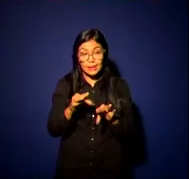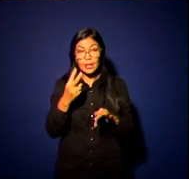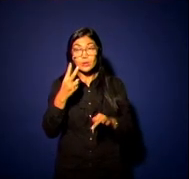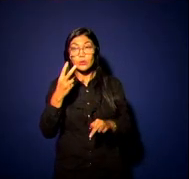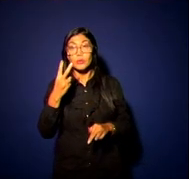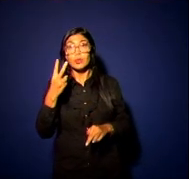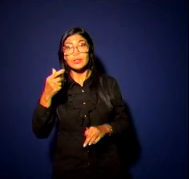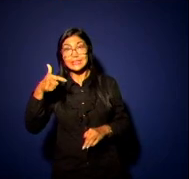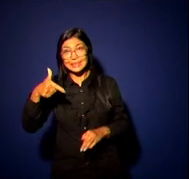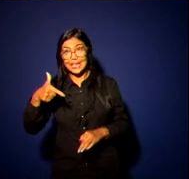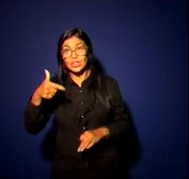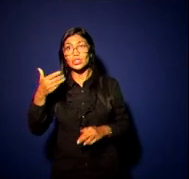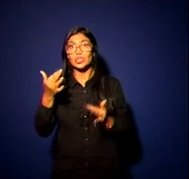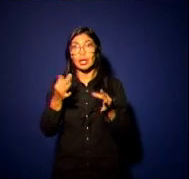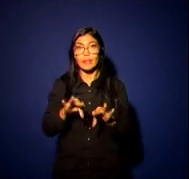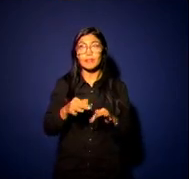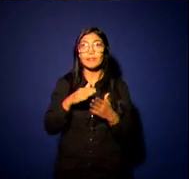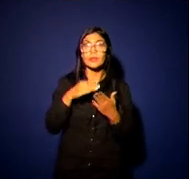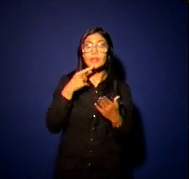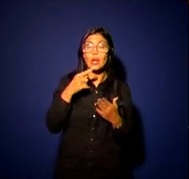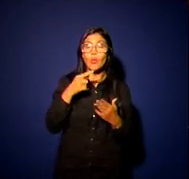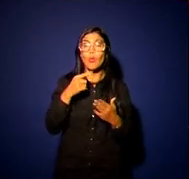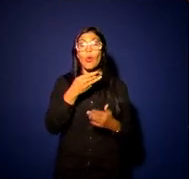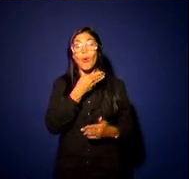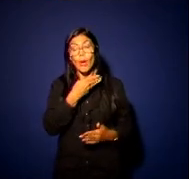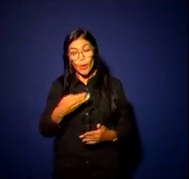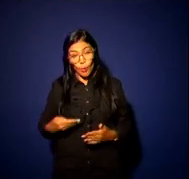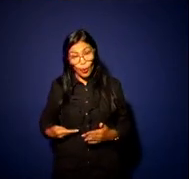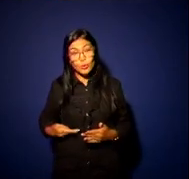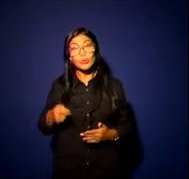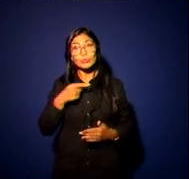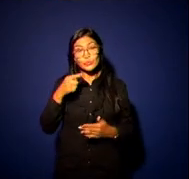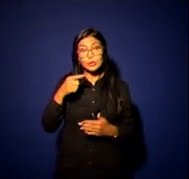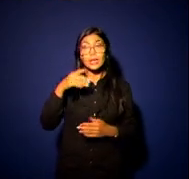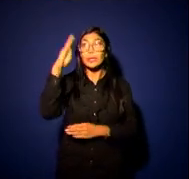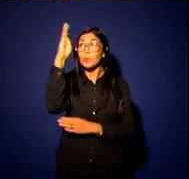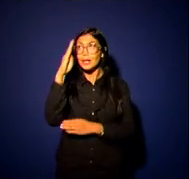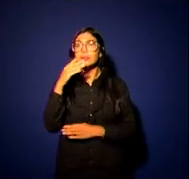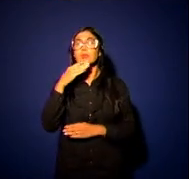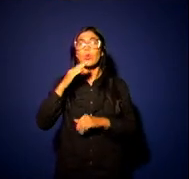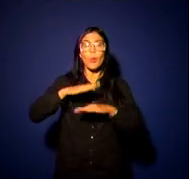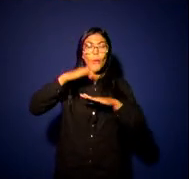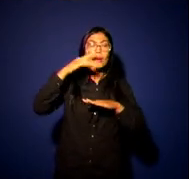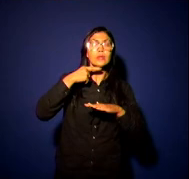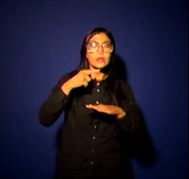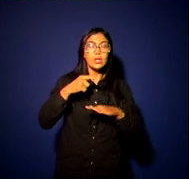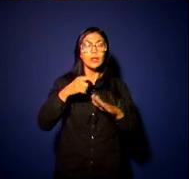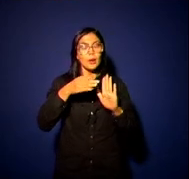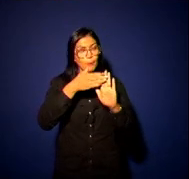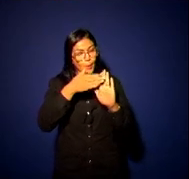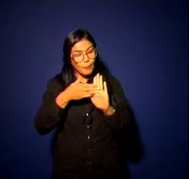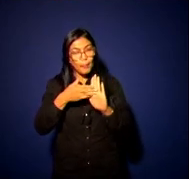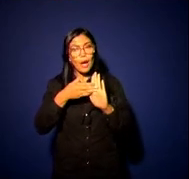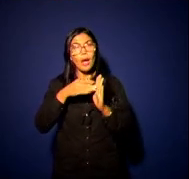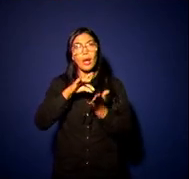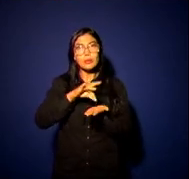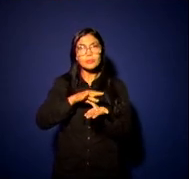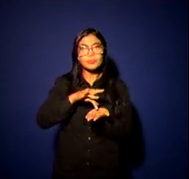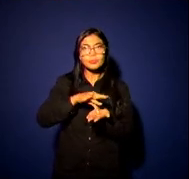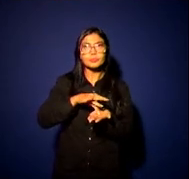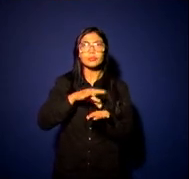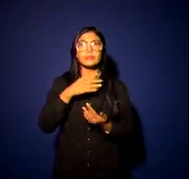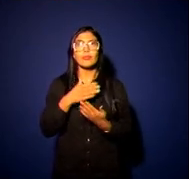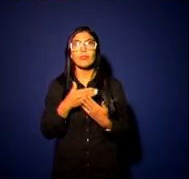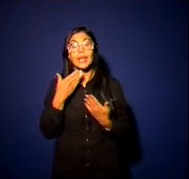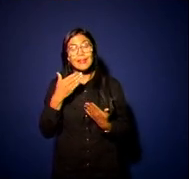a cvm é um órgão de estado um órgão do estado brasileiro com autonomia mandatos fixos que